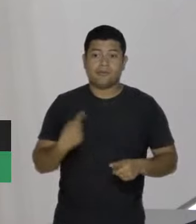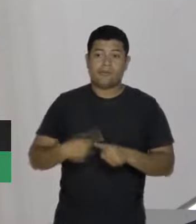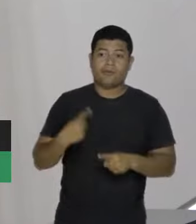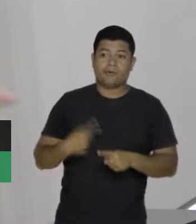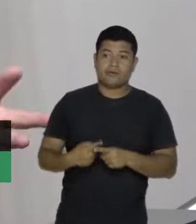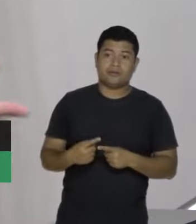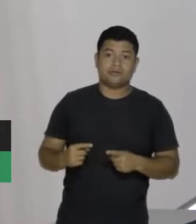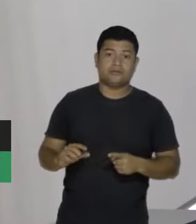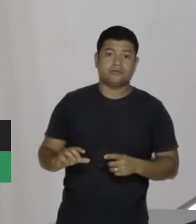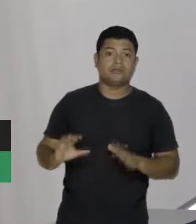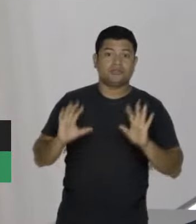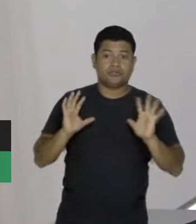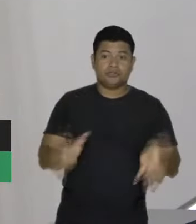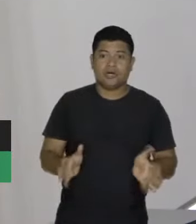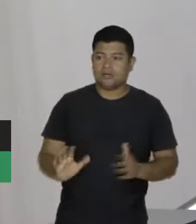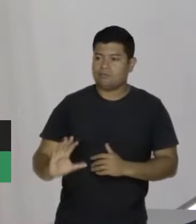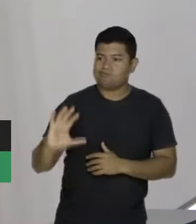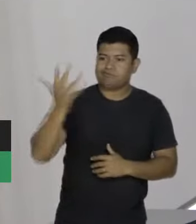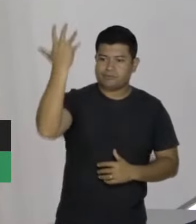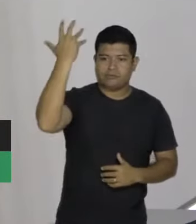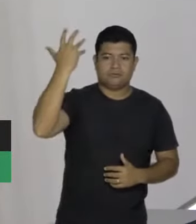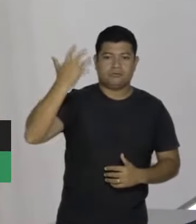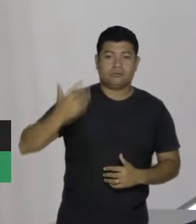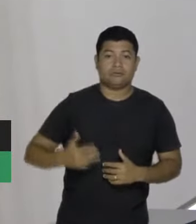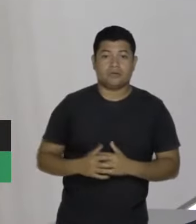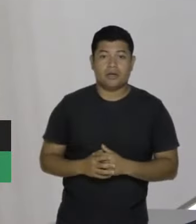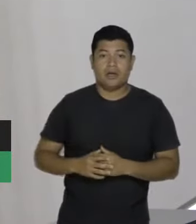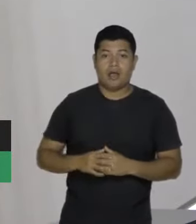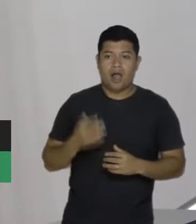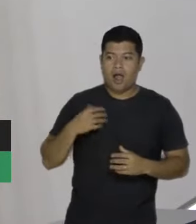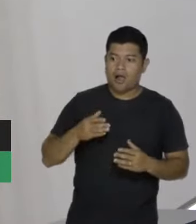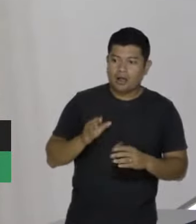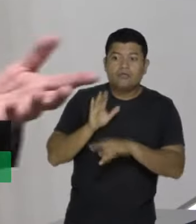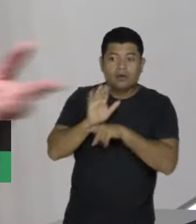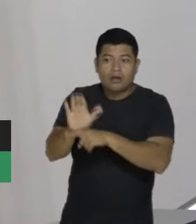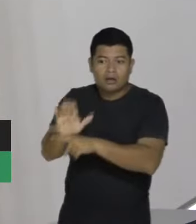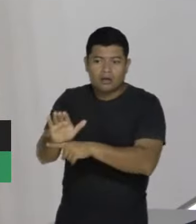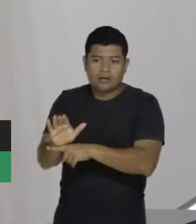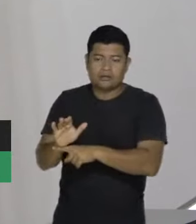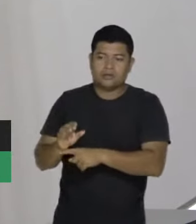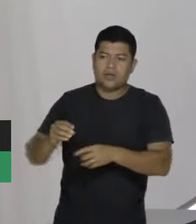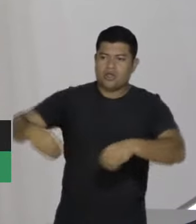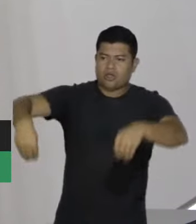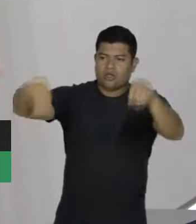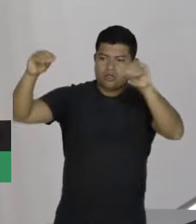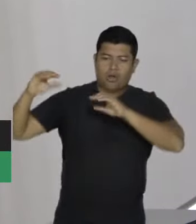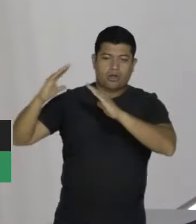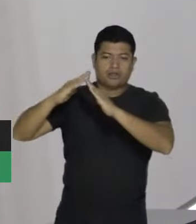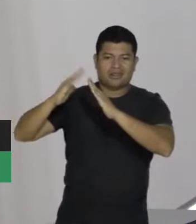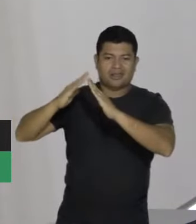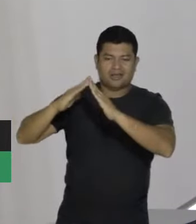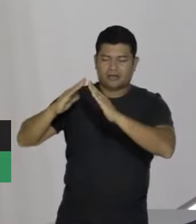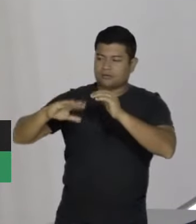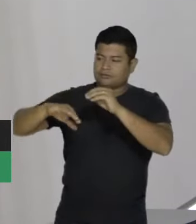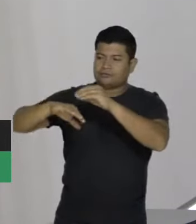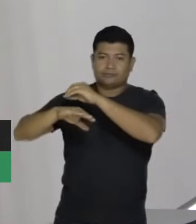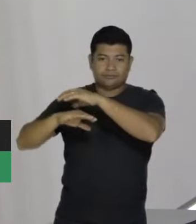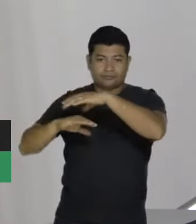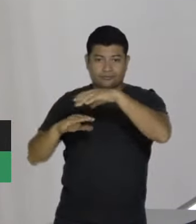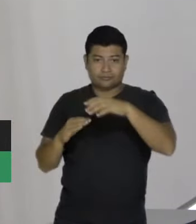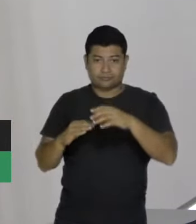o problema acontece, vir com lona, telha, se você vai perder